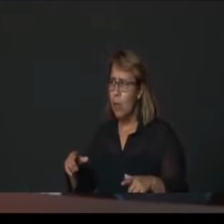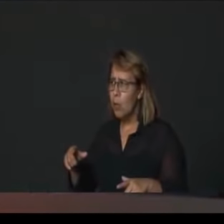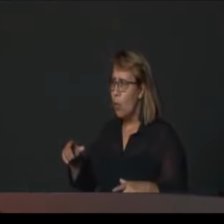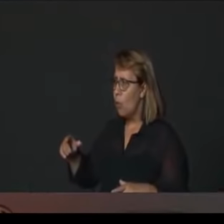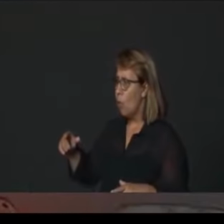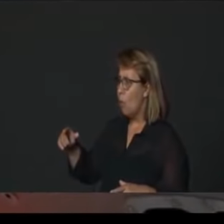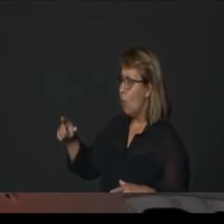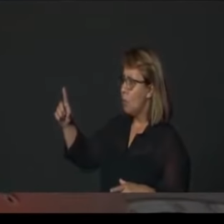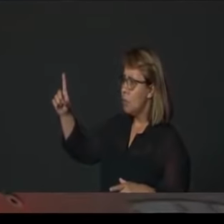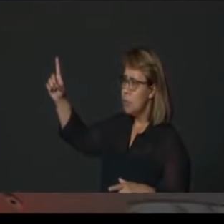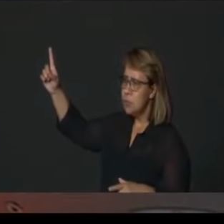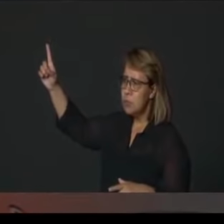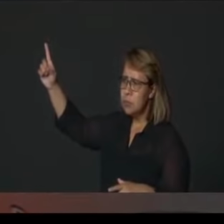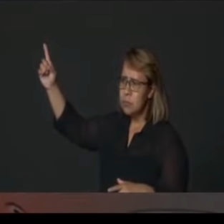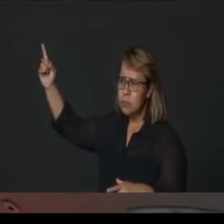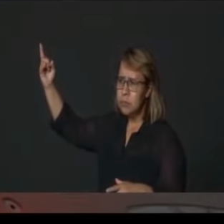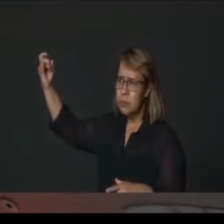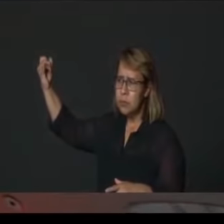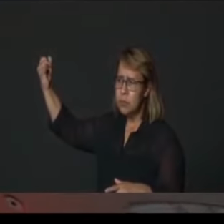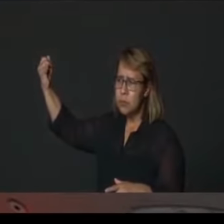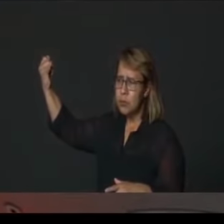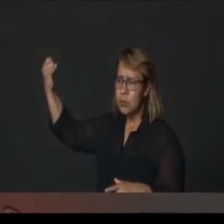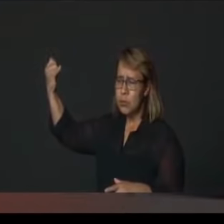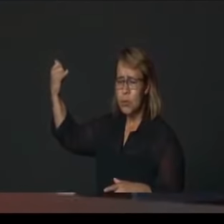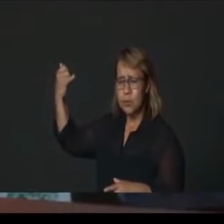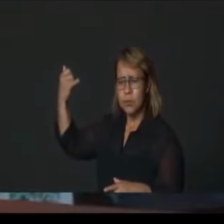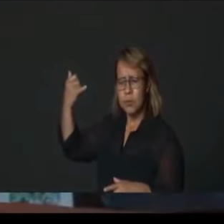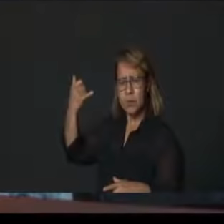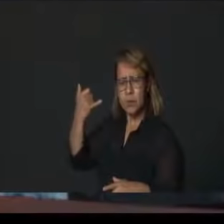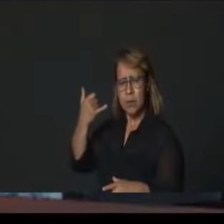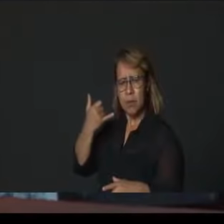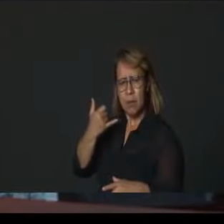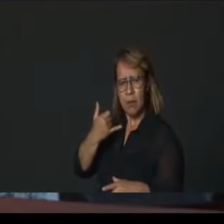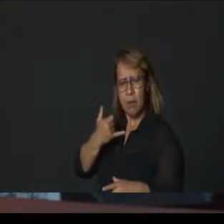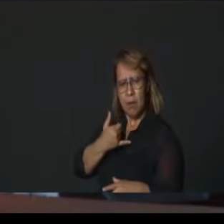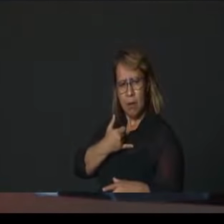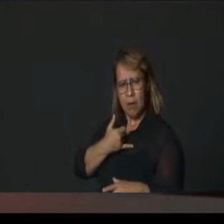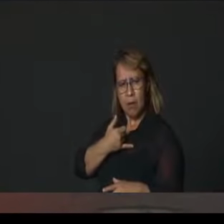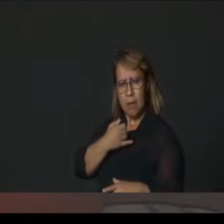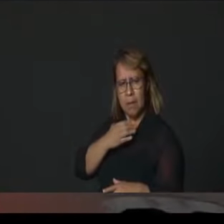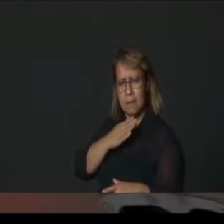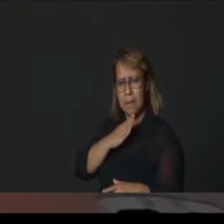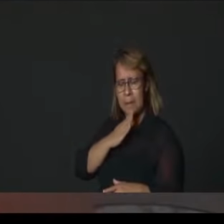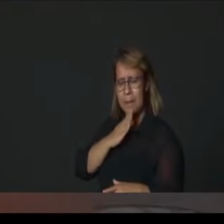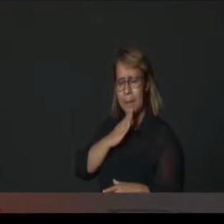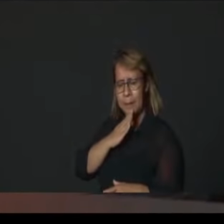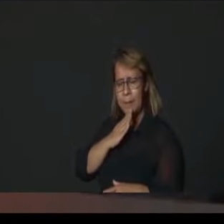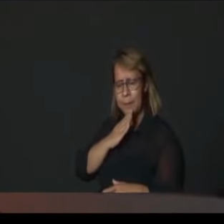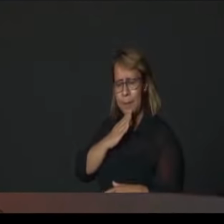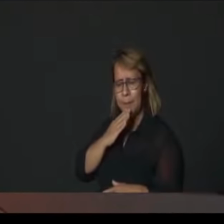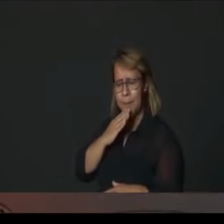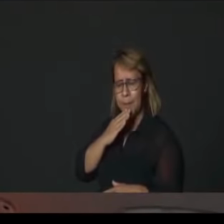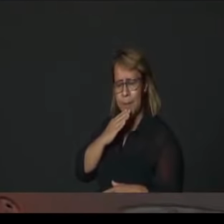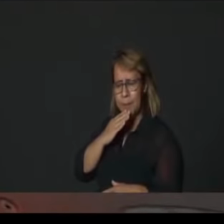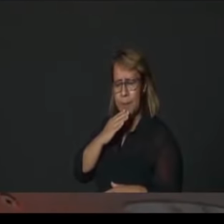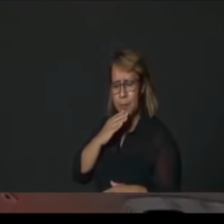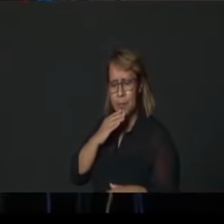Reconheço essa voz de trombeta, que da sarça ao Sinai é